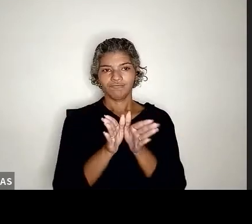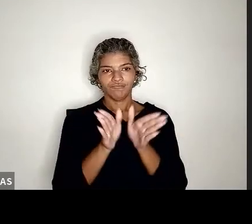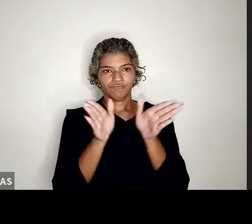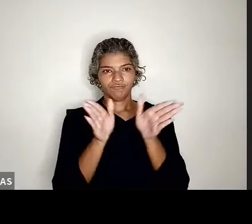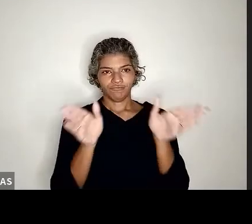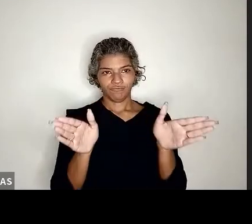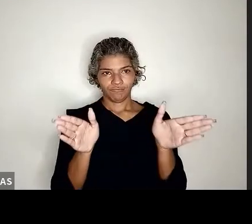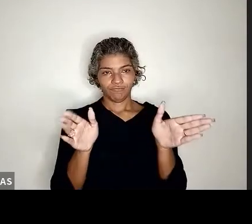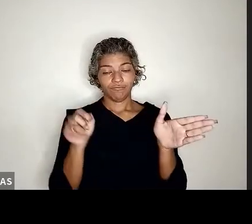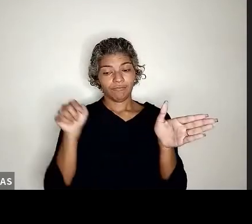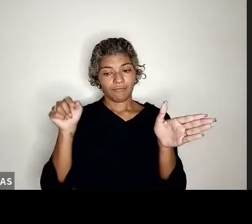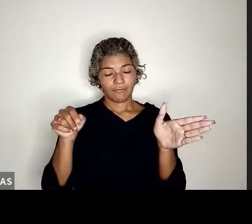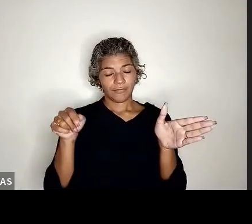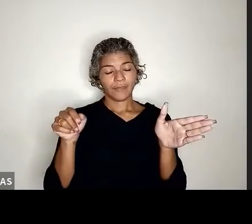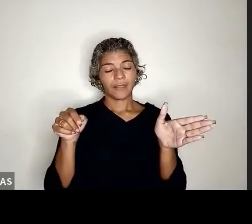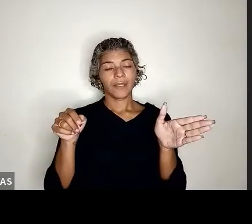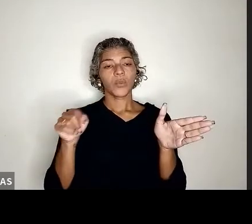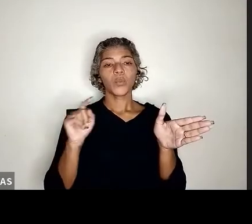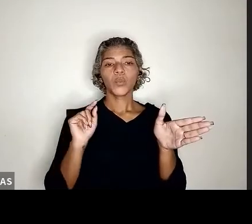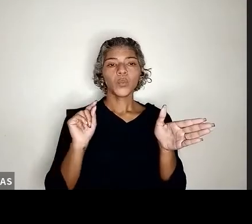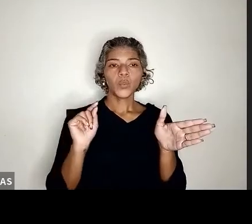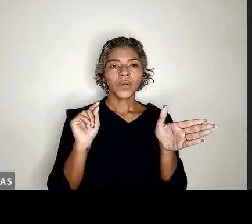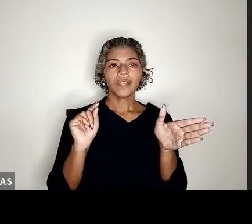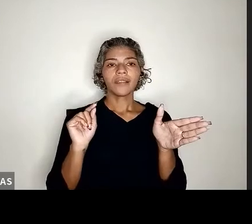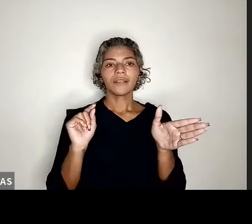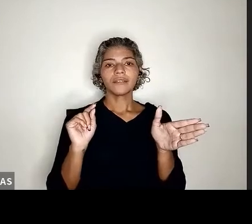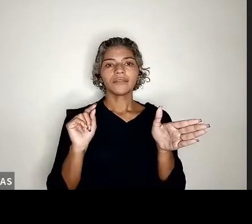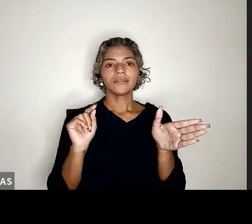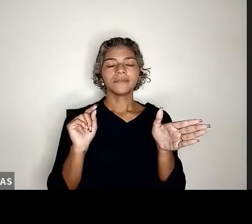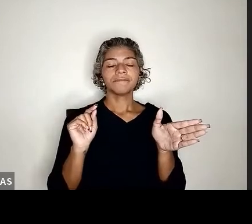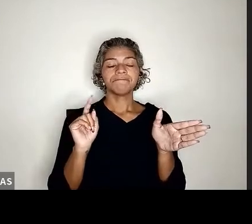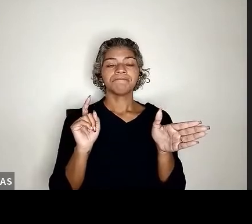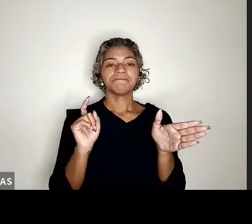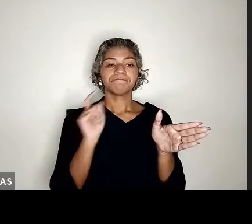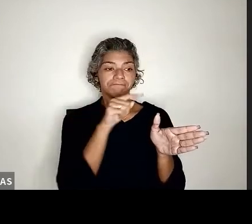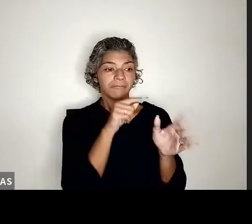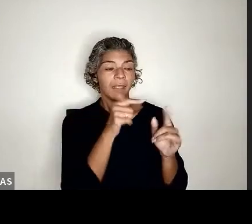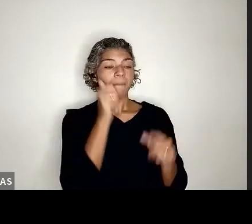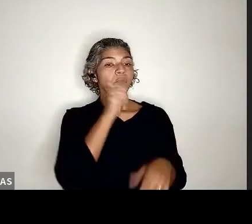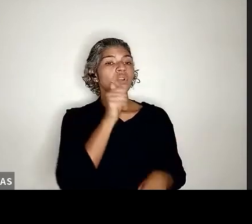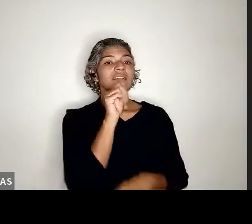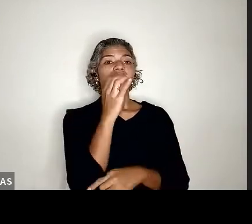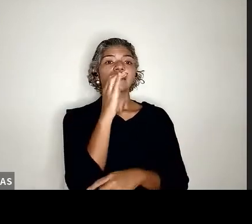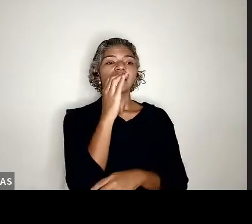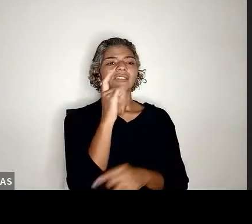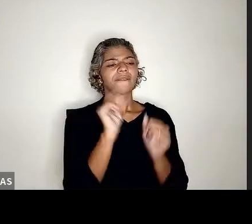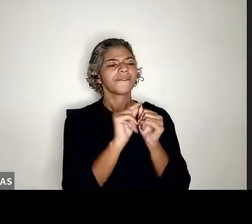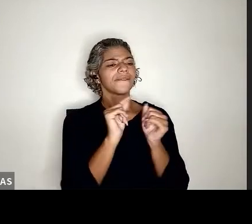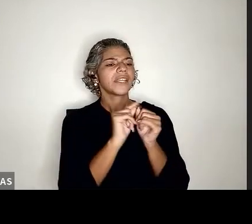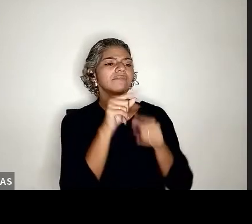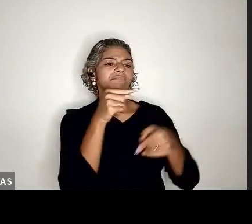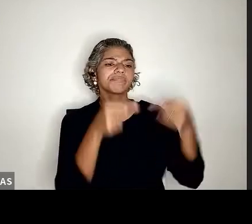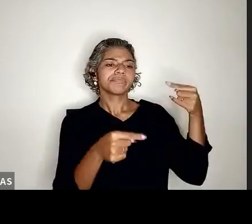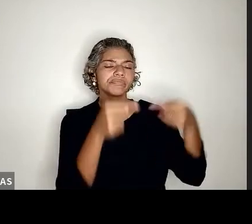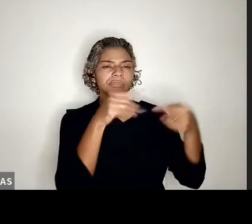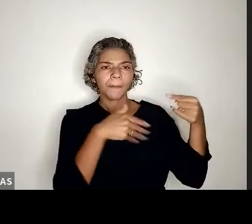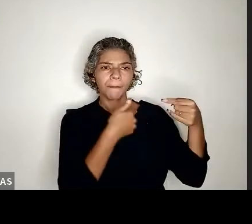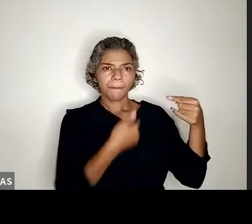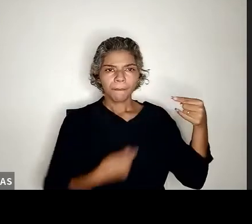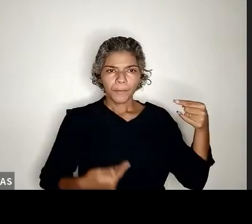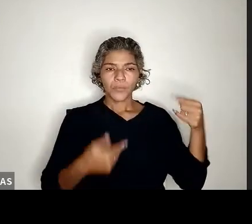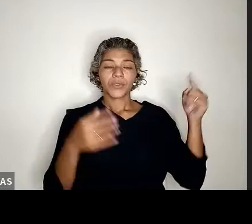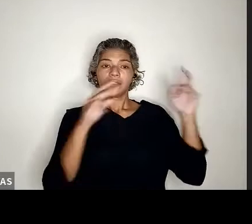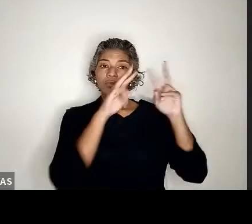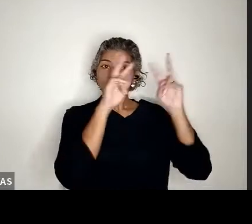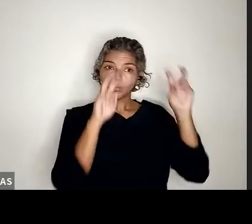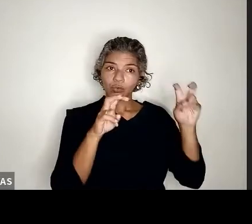cientistas, de incidir sobre as políticas públicas a partir do conhecimento que nós temos acumulado na academia.